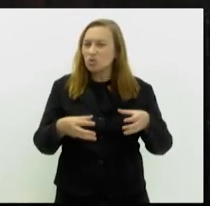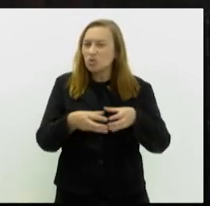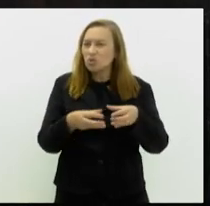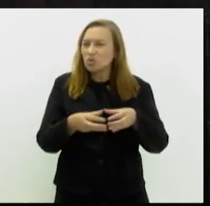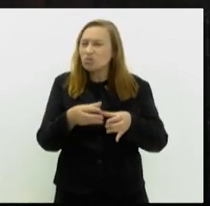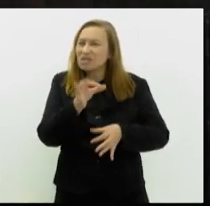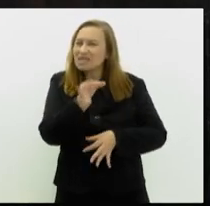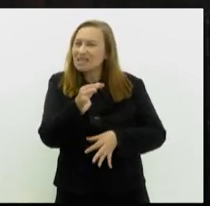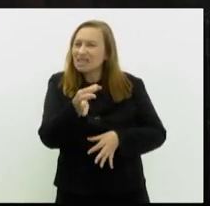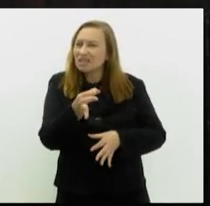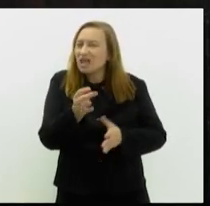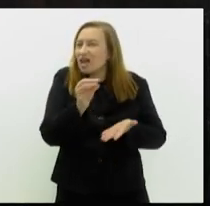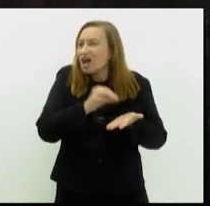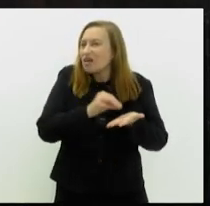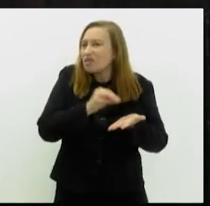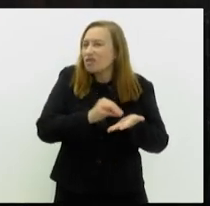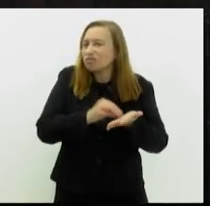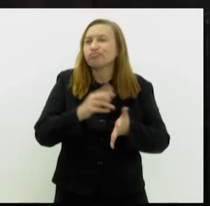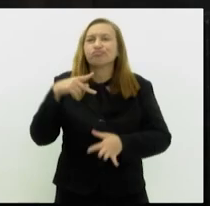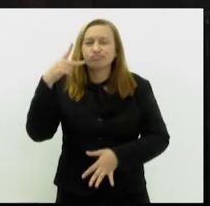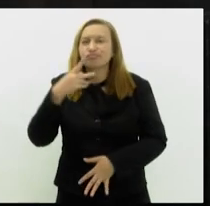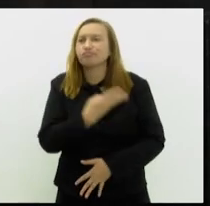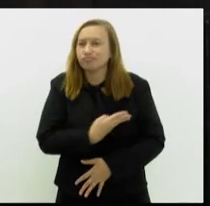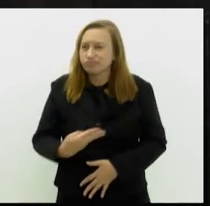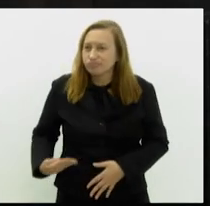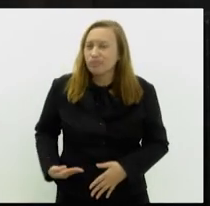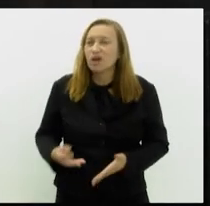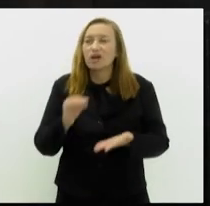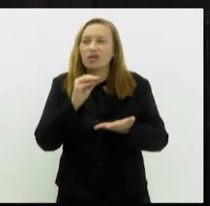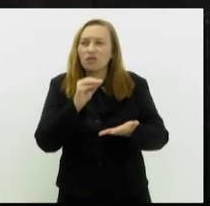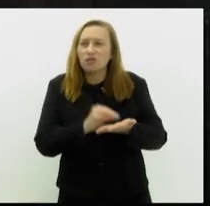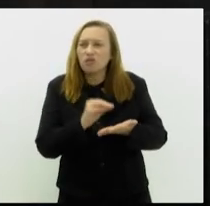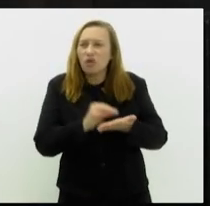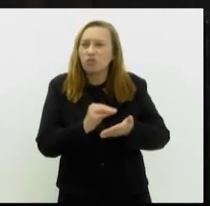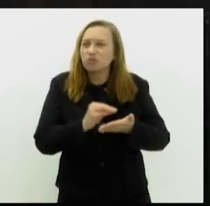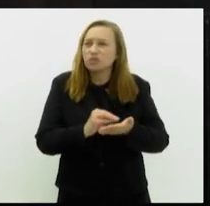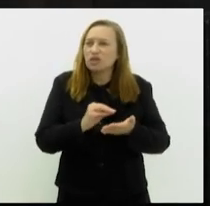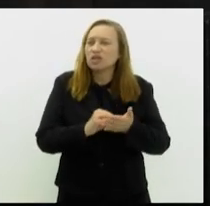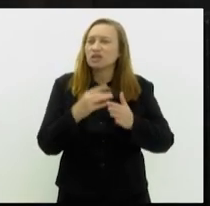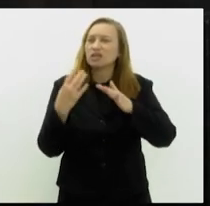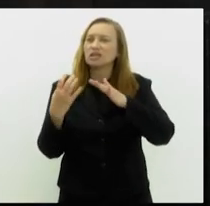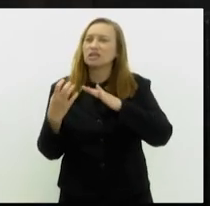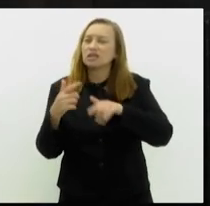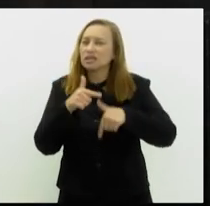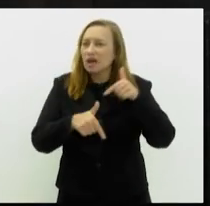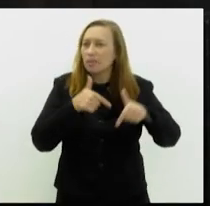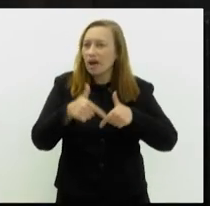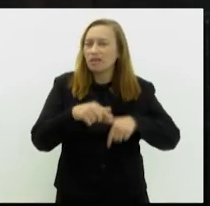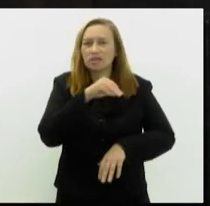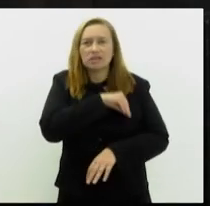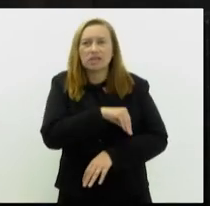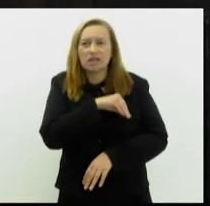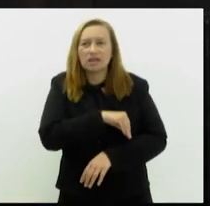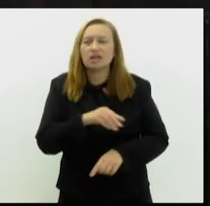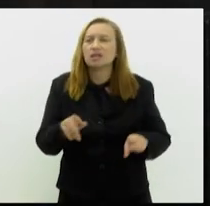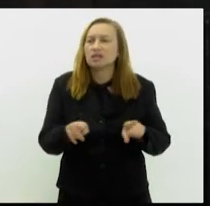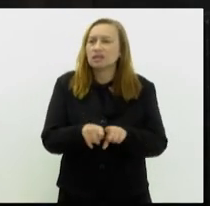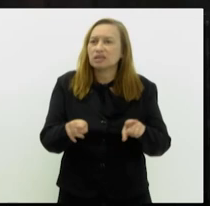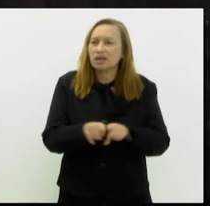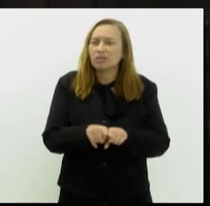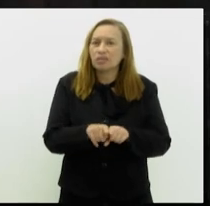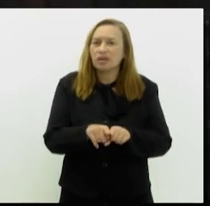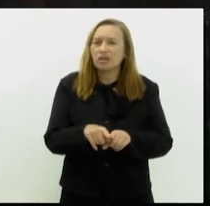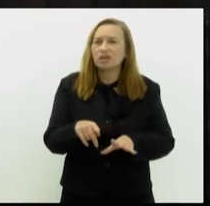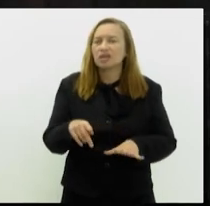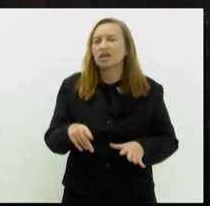justamente pela falta de políticas sociais, pela falta de empregabilidade e renda, e, sobretudo, o vácuo dessas